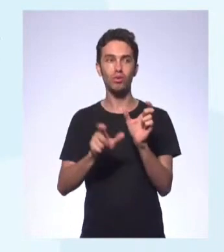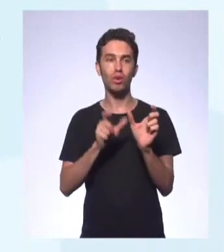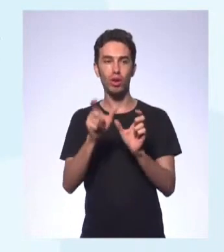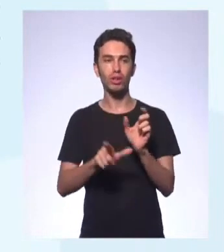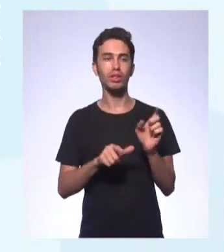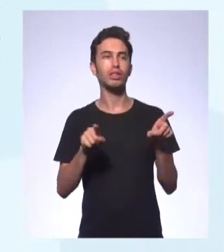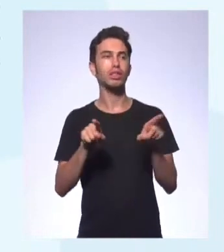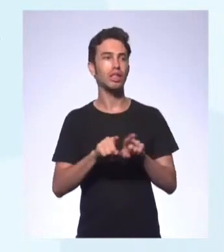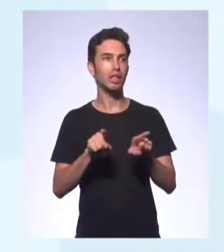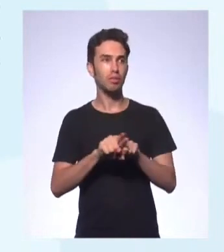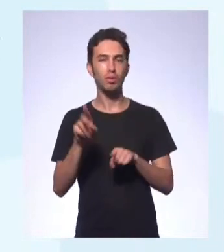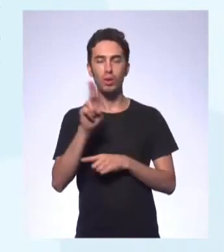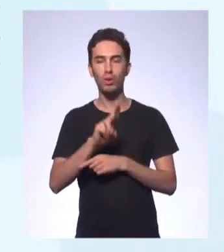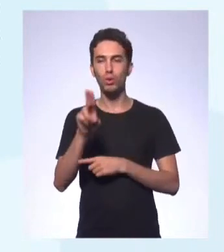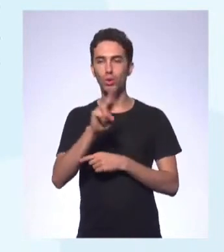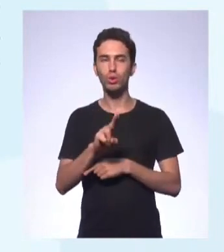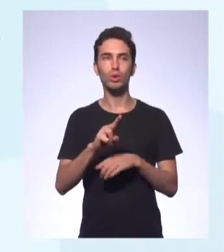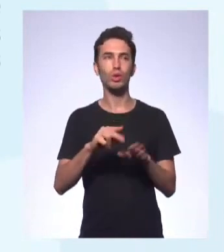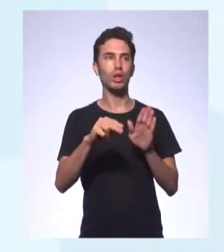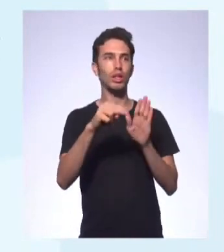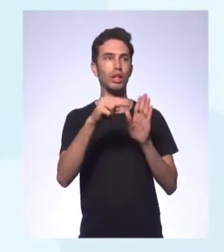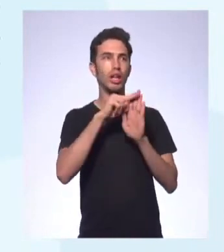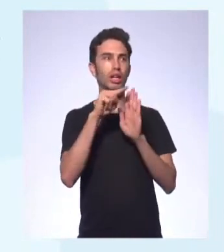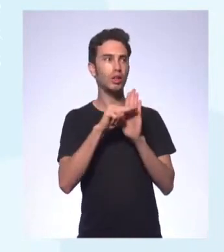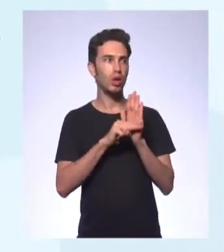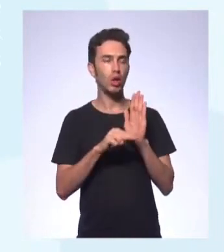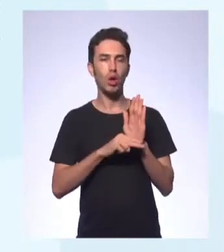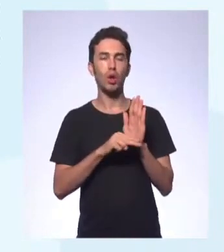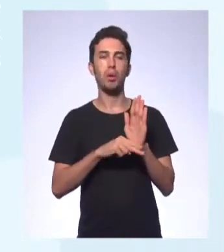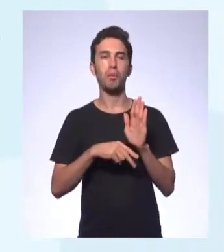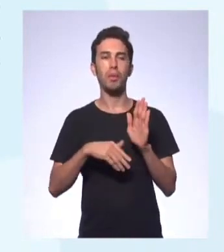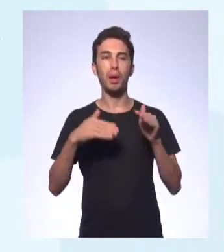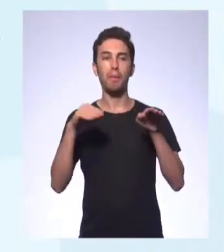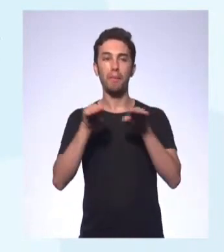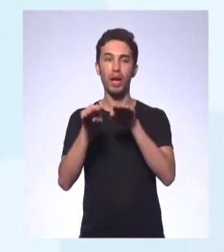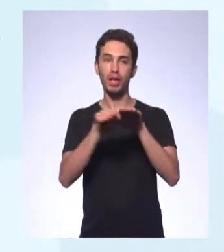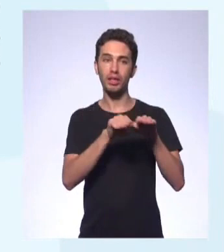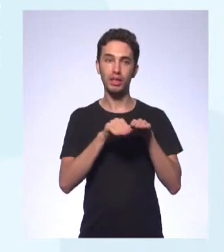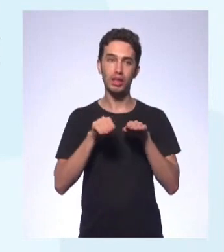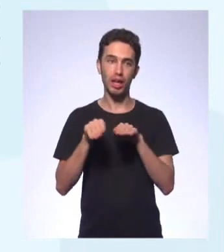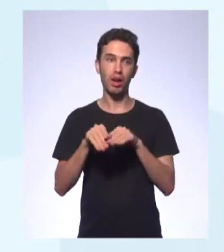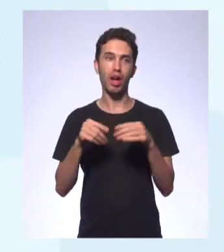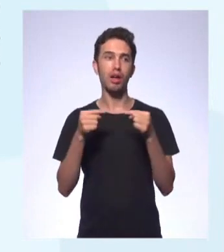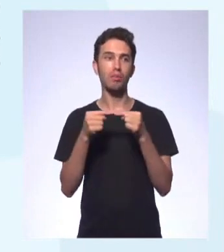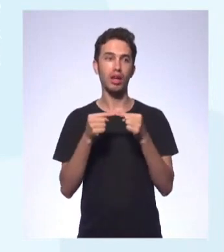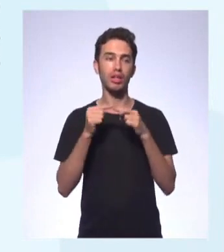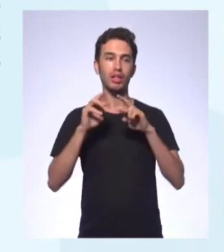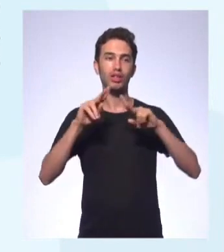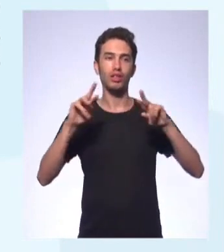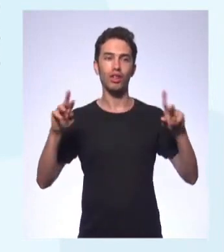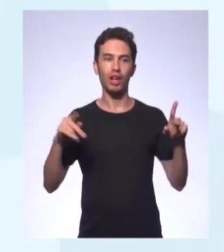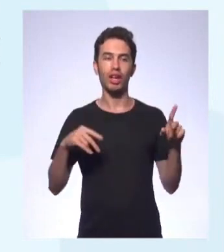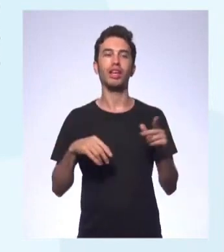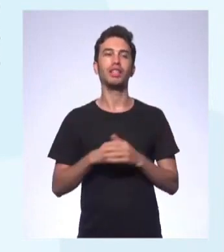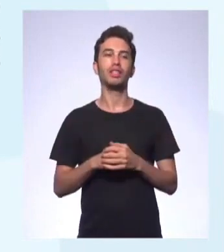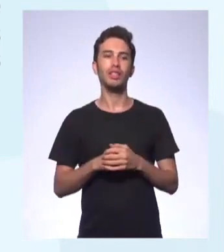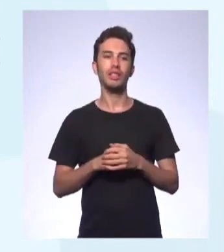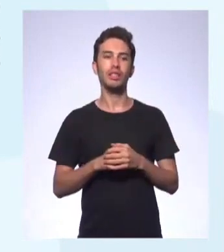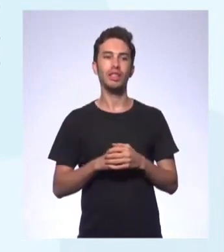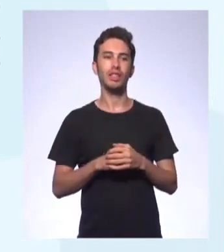pelo uso da norma padrão aplicada às diferentes esferas relacionadas às